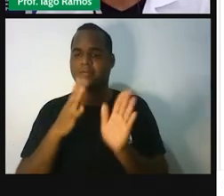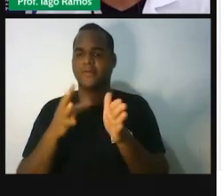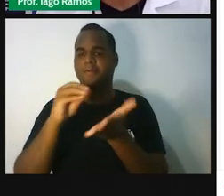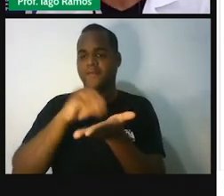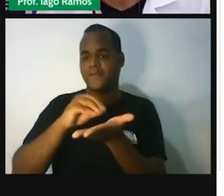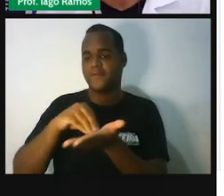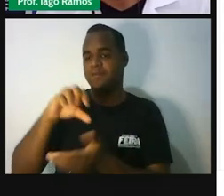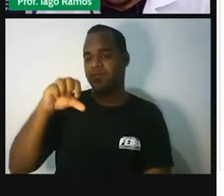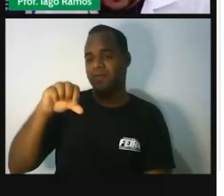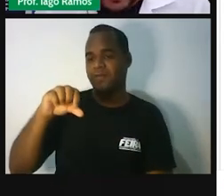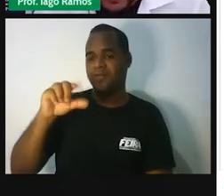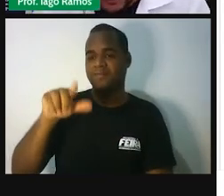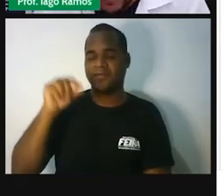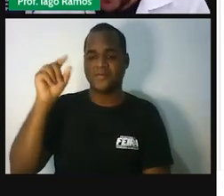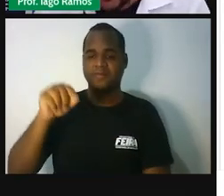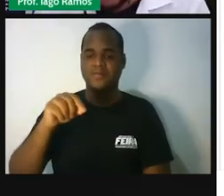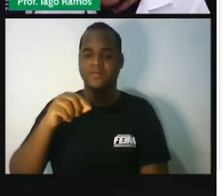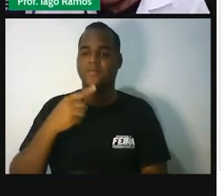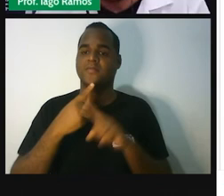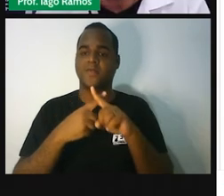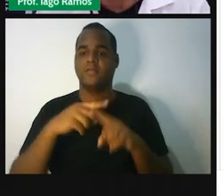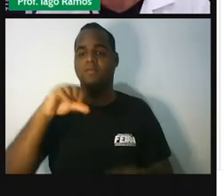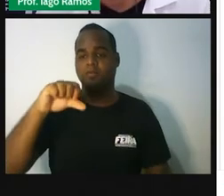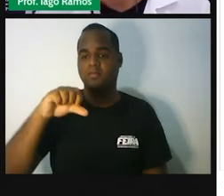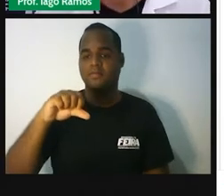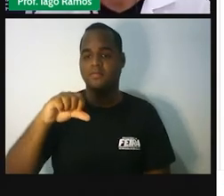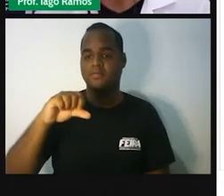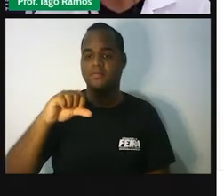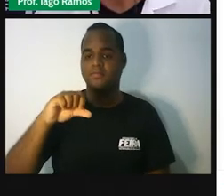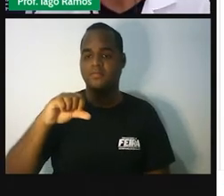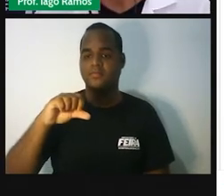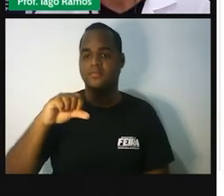9 opções. Então, vezes 9.